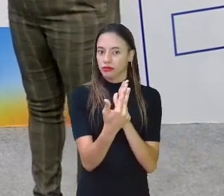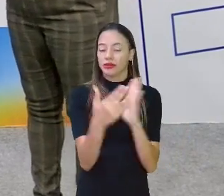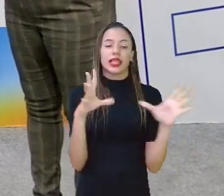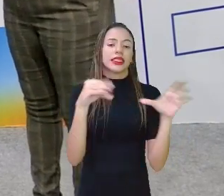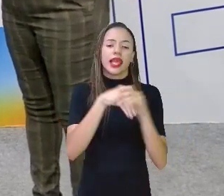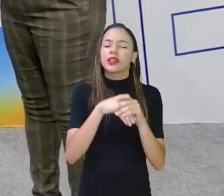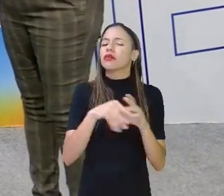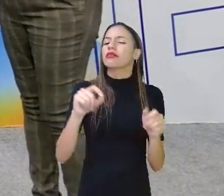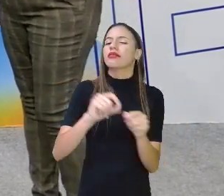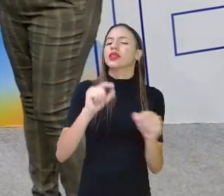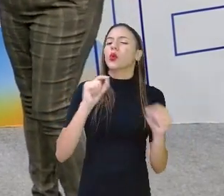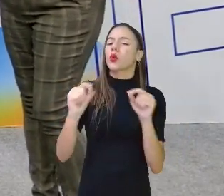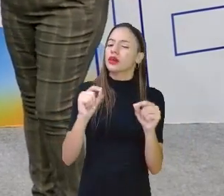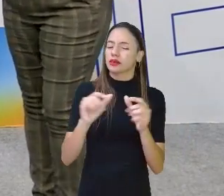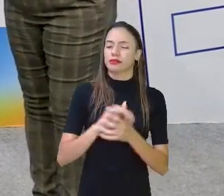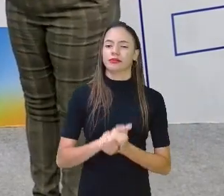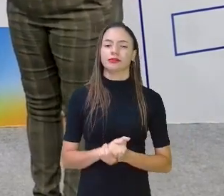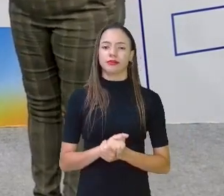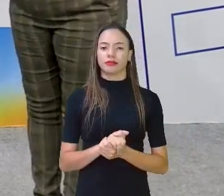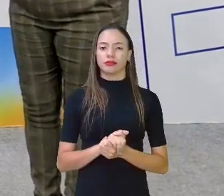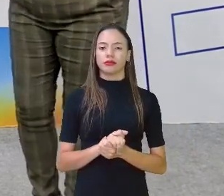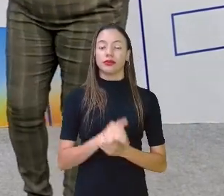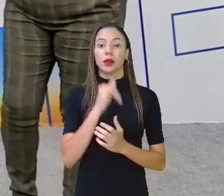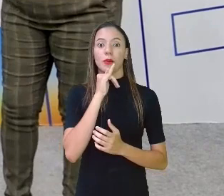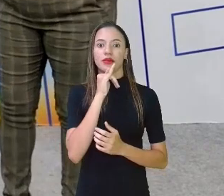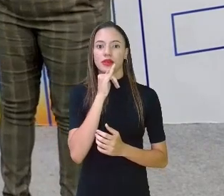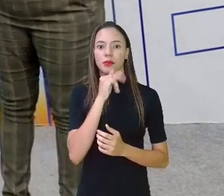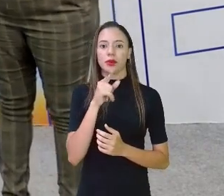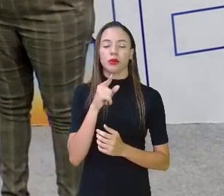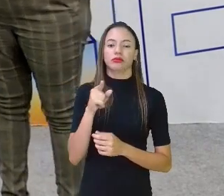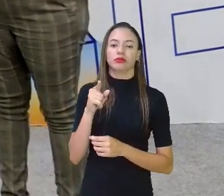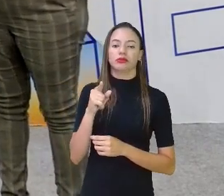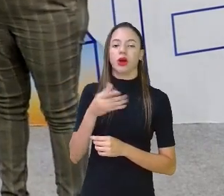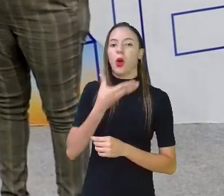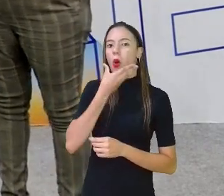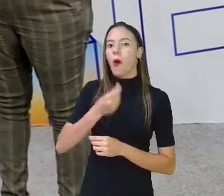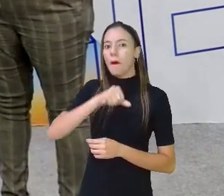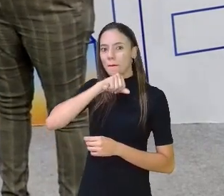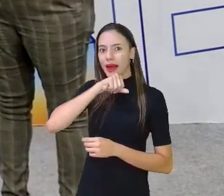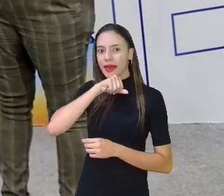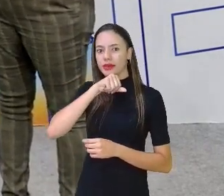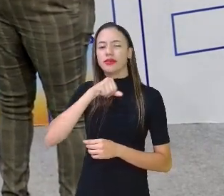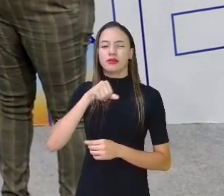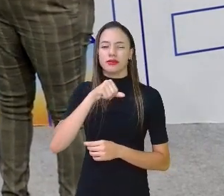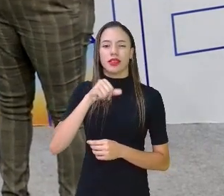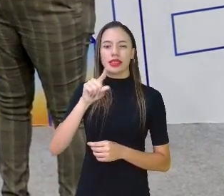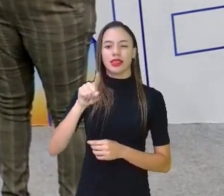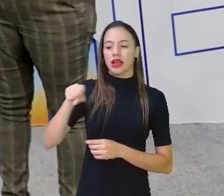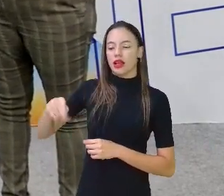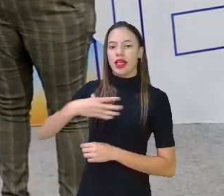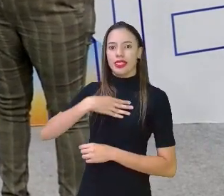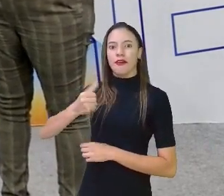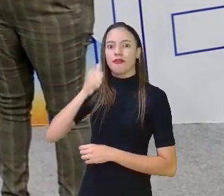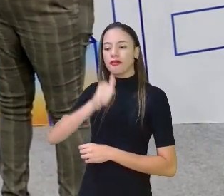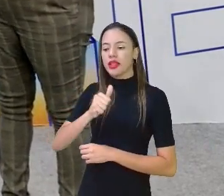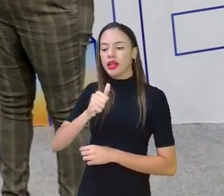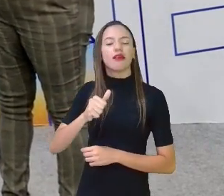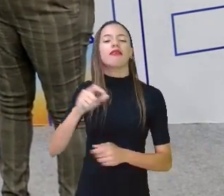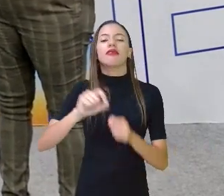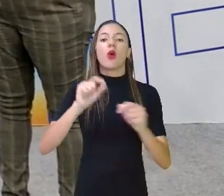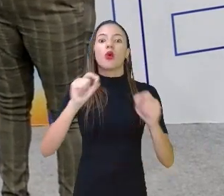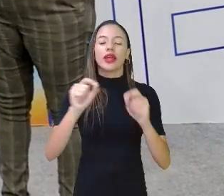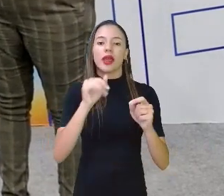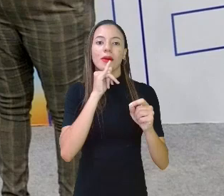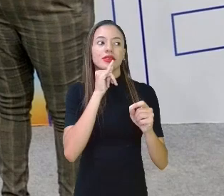passar da ideia da mocinha à ideia do pai dela, de dar um volume. Vai dar um volume com papel.